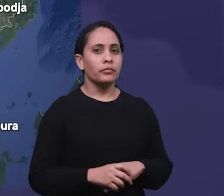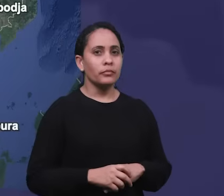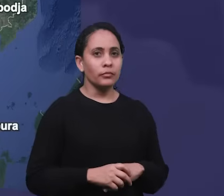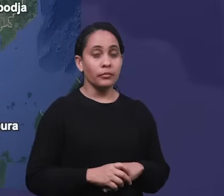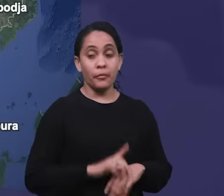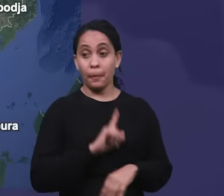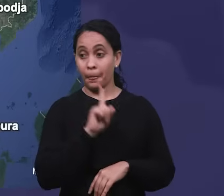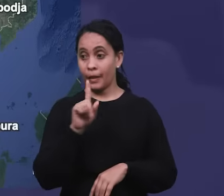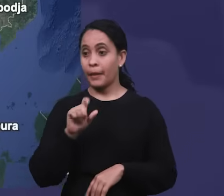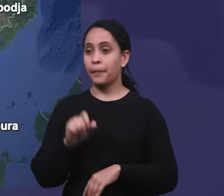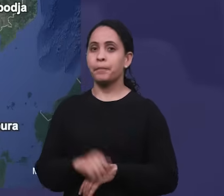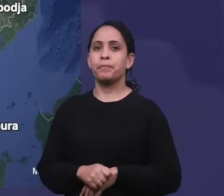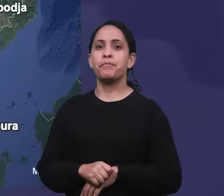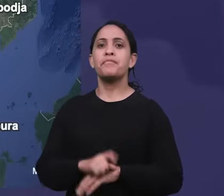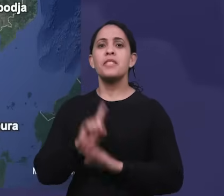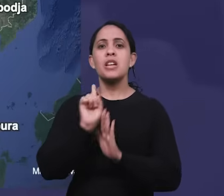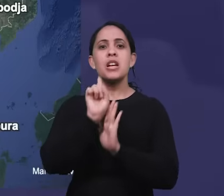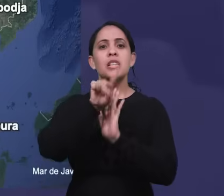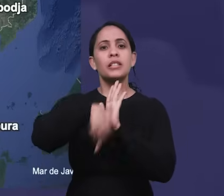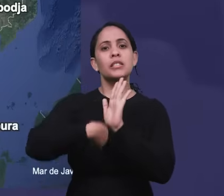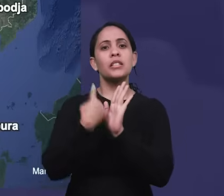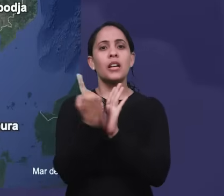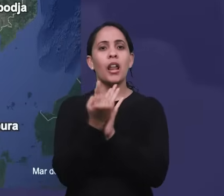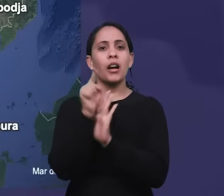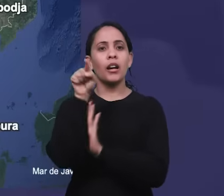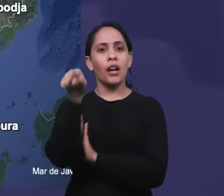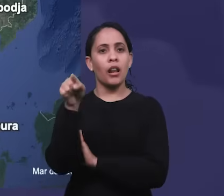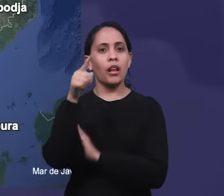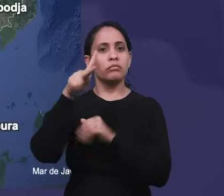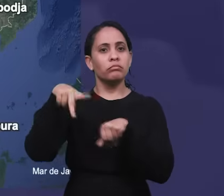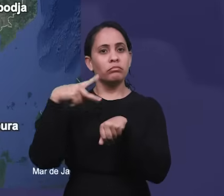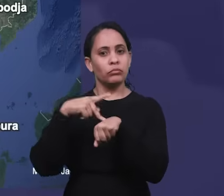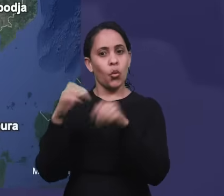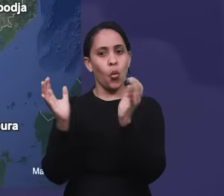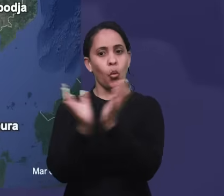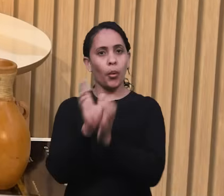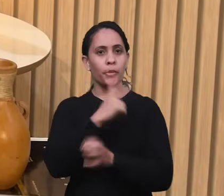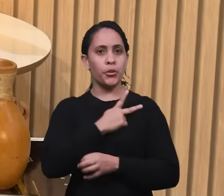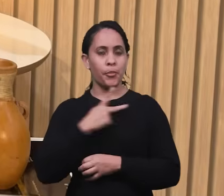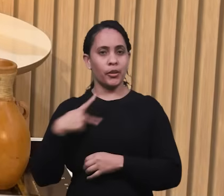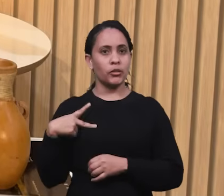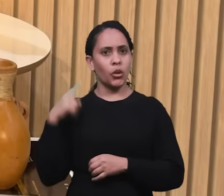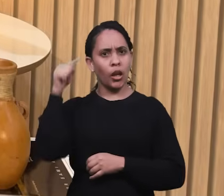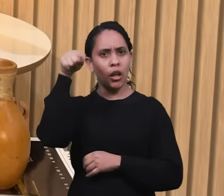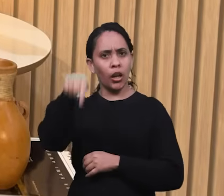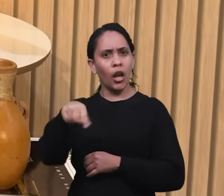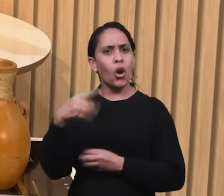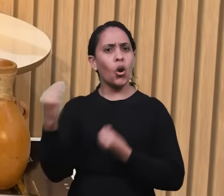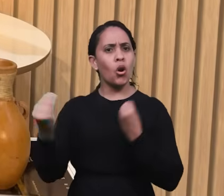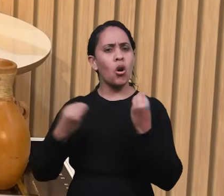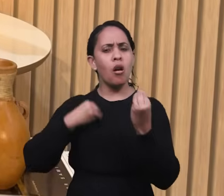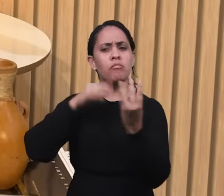Lanka. Também temos um grupo de pastores no Sri Lanka. E como se deu esse contato com o Sri